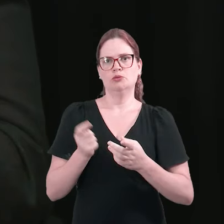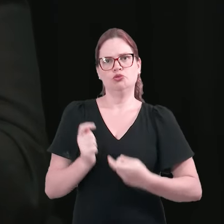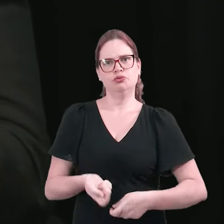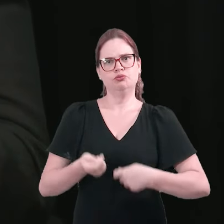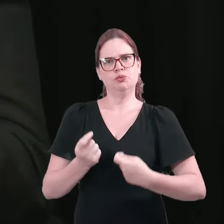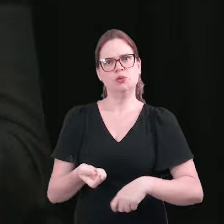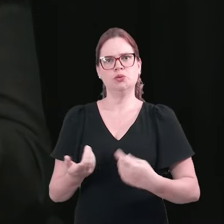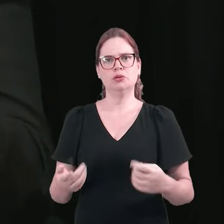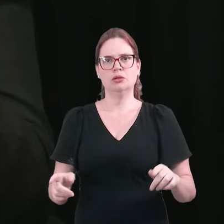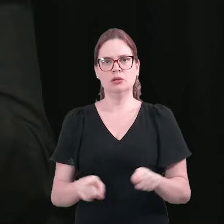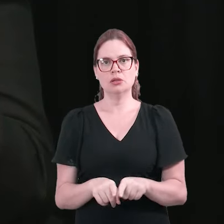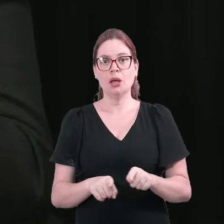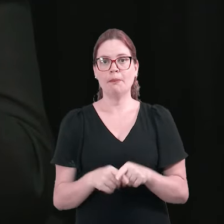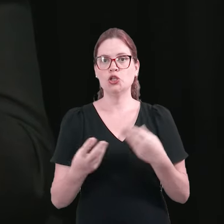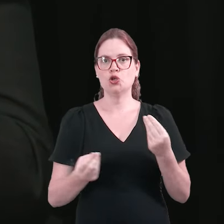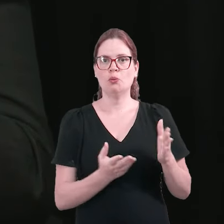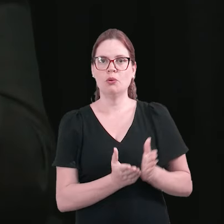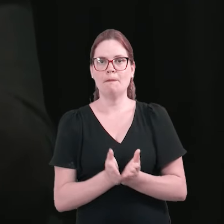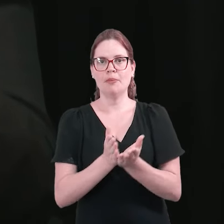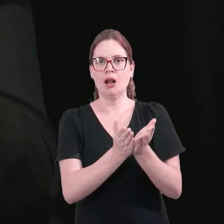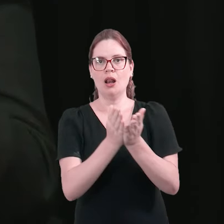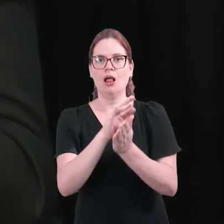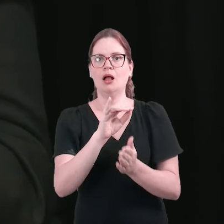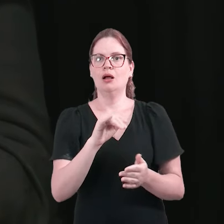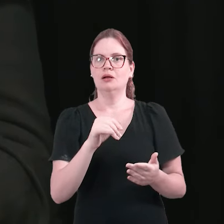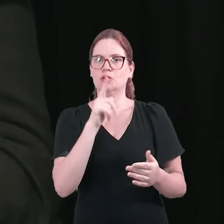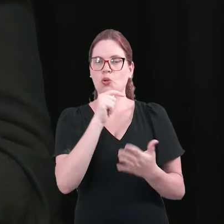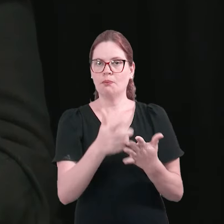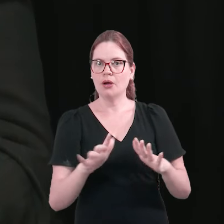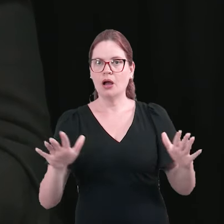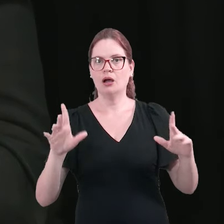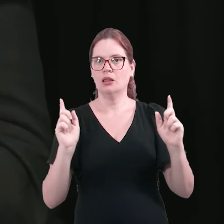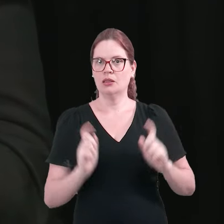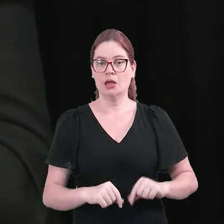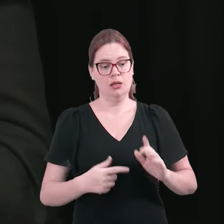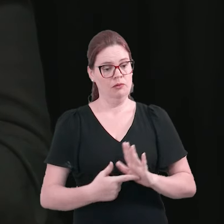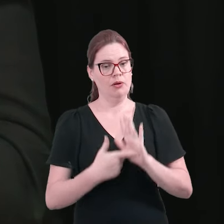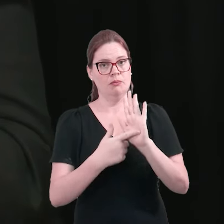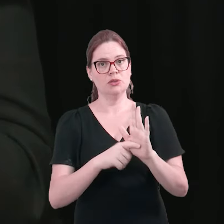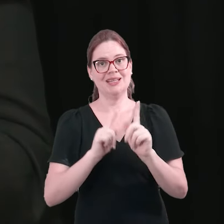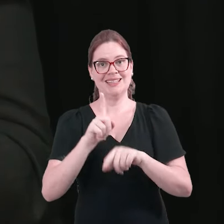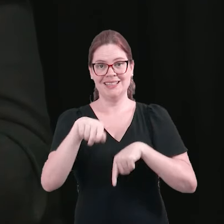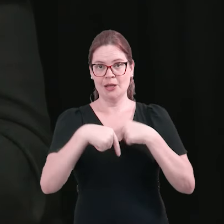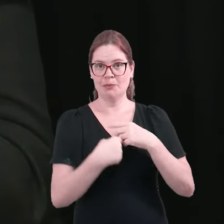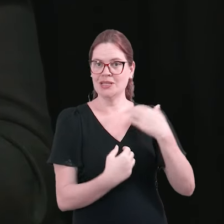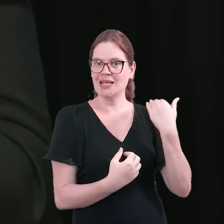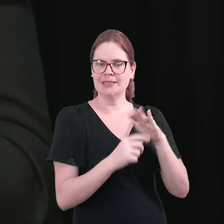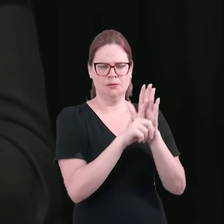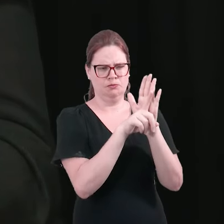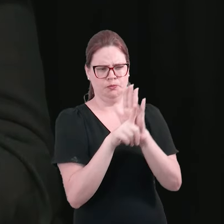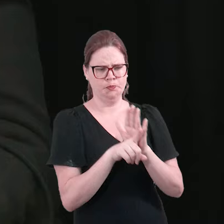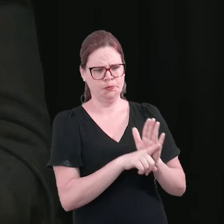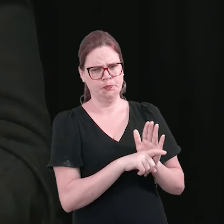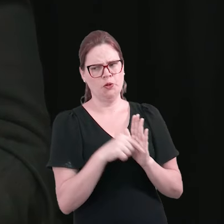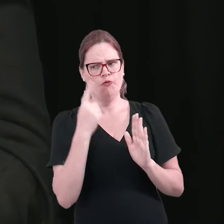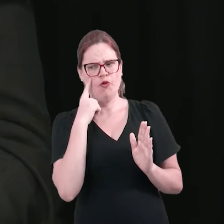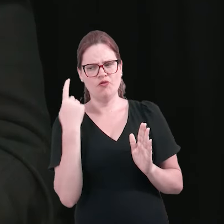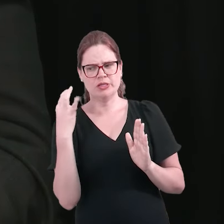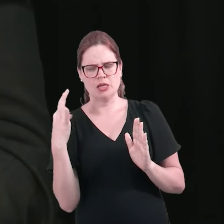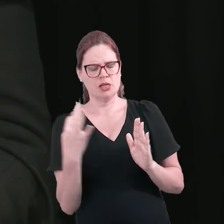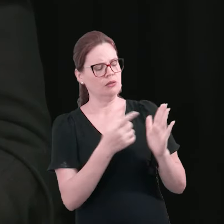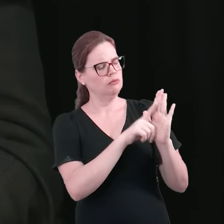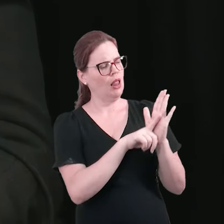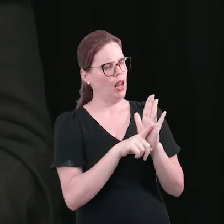traçado do mar, entendeu? Para chegar em outra ilha. Ele vai mencionar coisas que são verificáveis, coisas, não, realmente